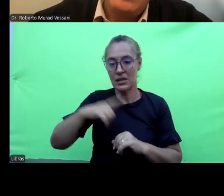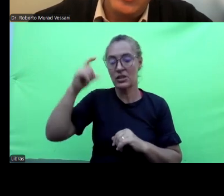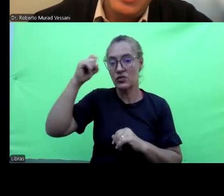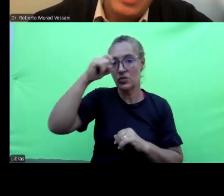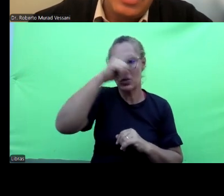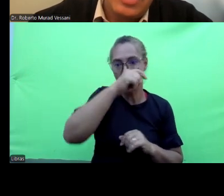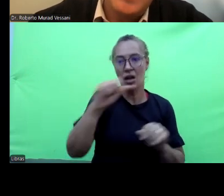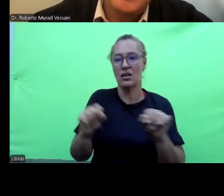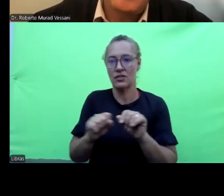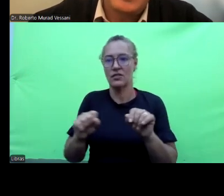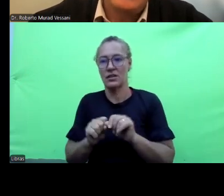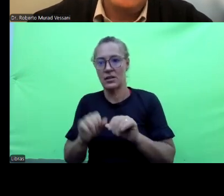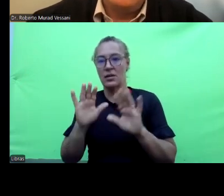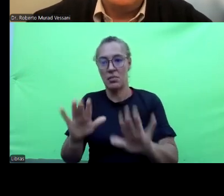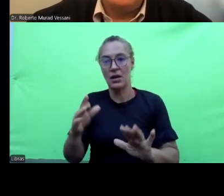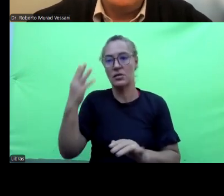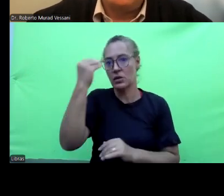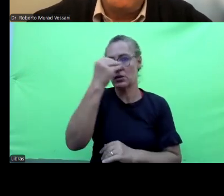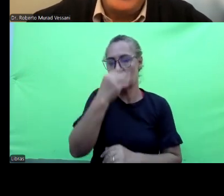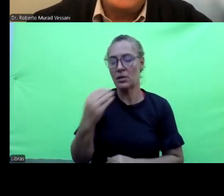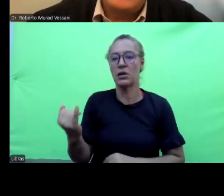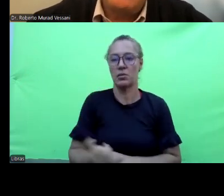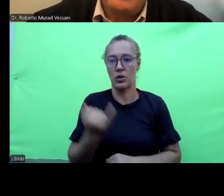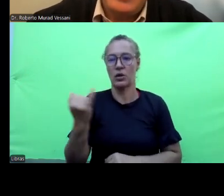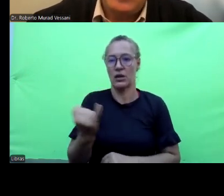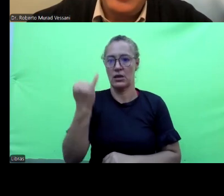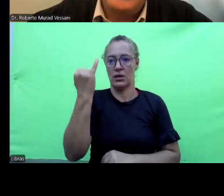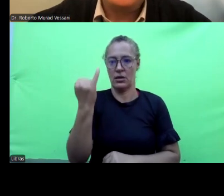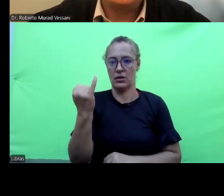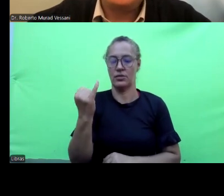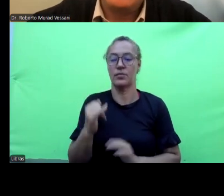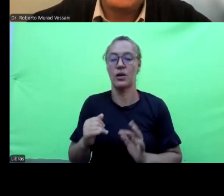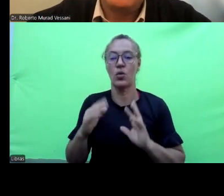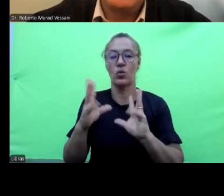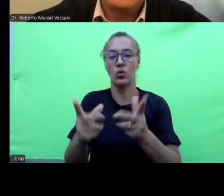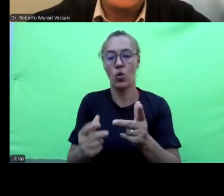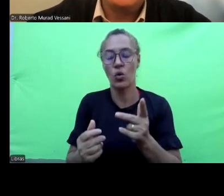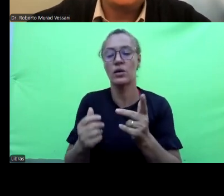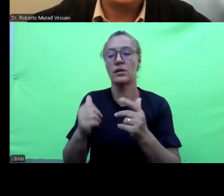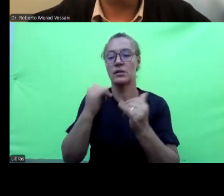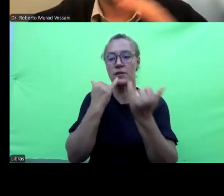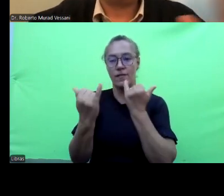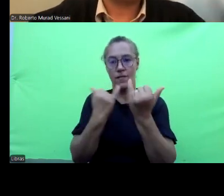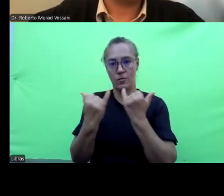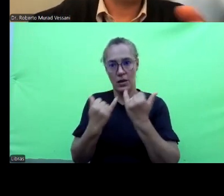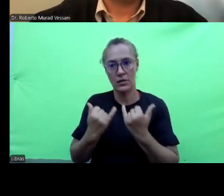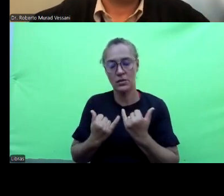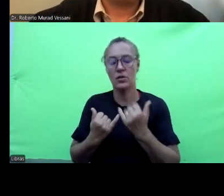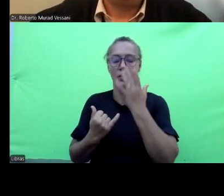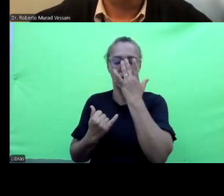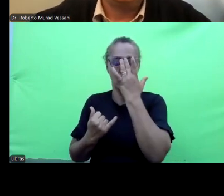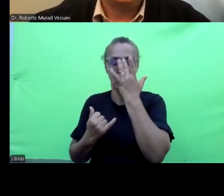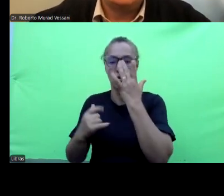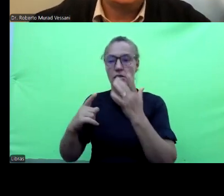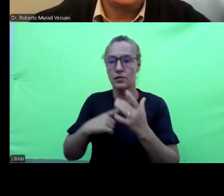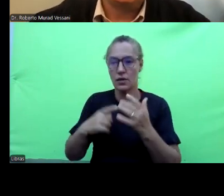muito importante. Com essas informações desses exames complementares, a gente tenta